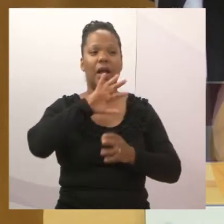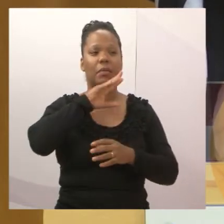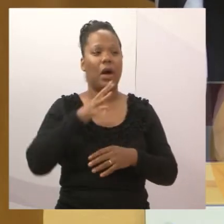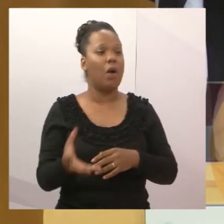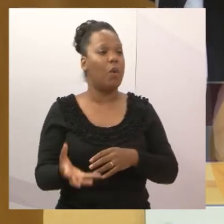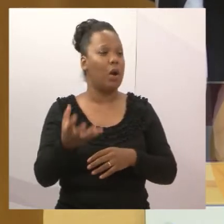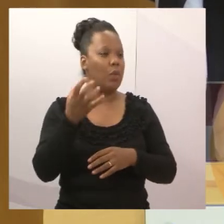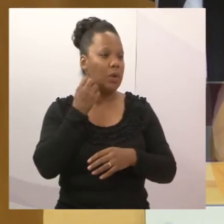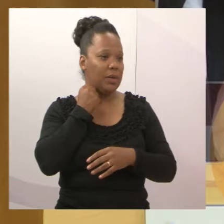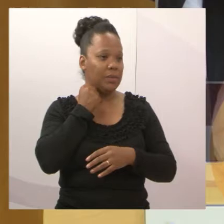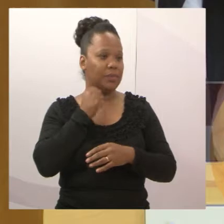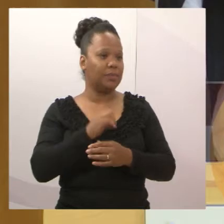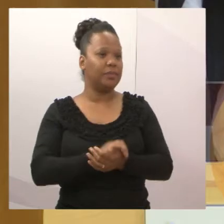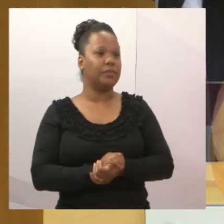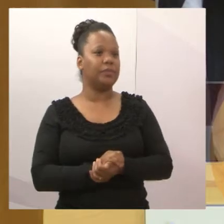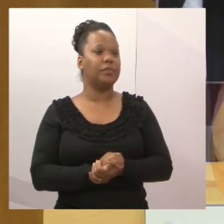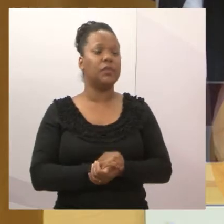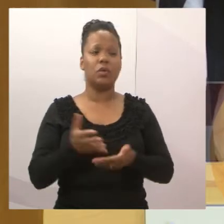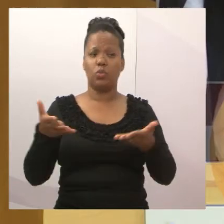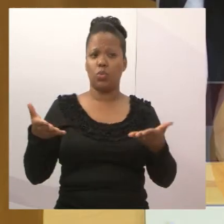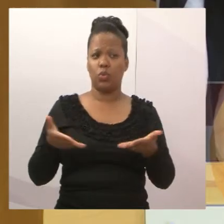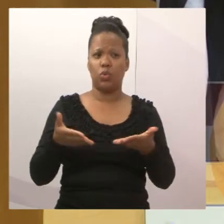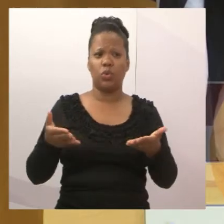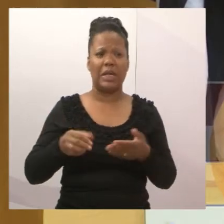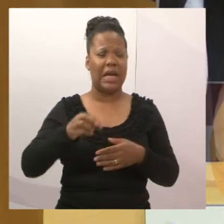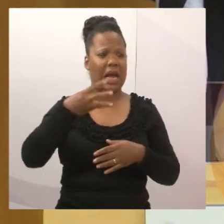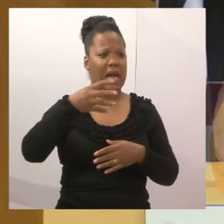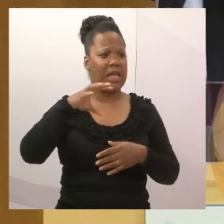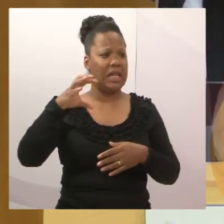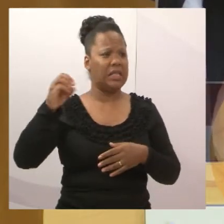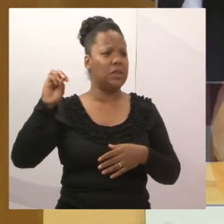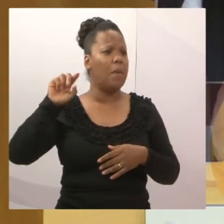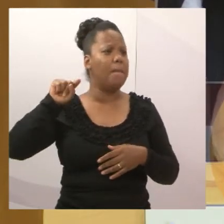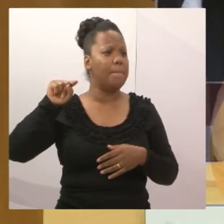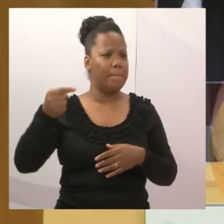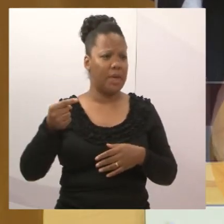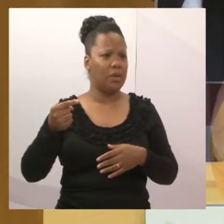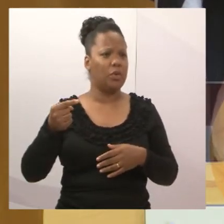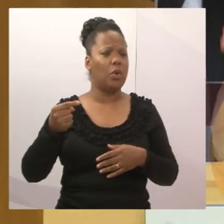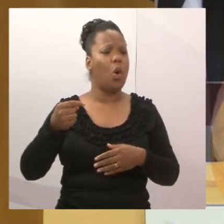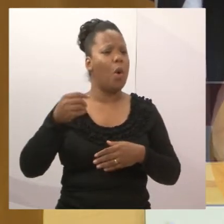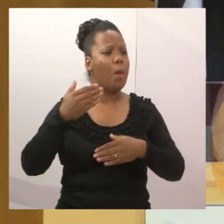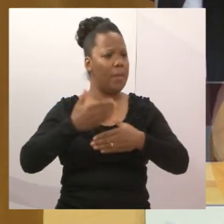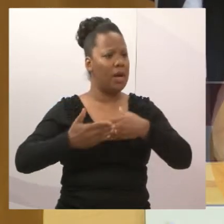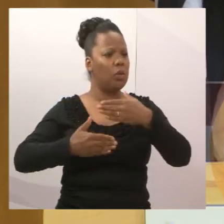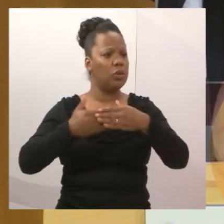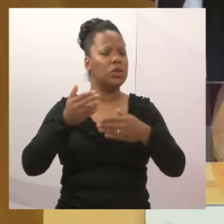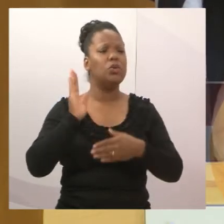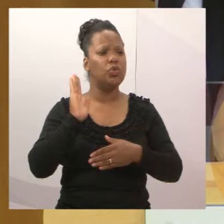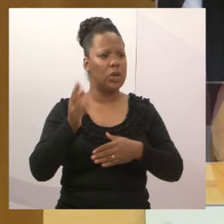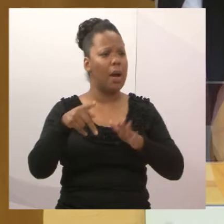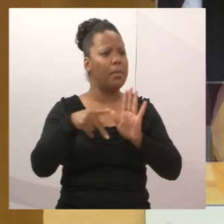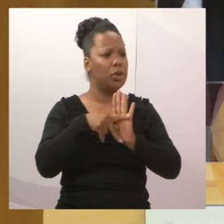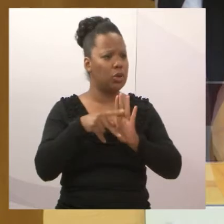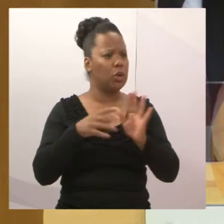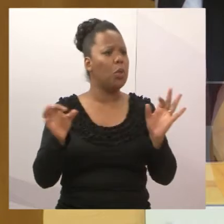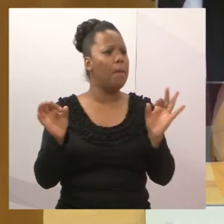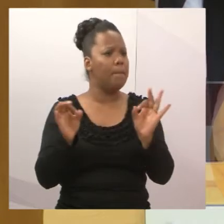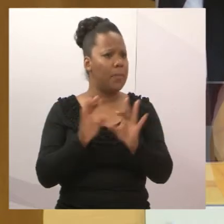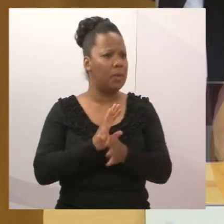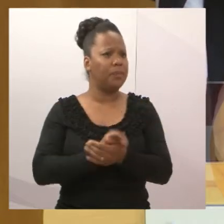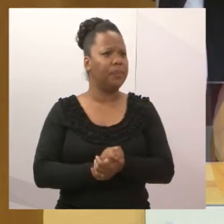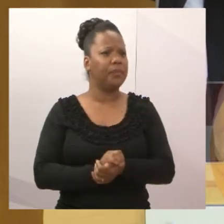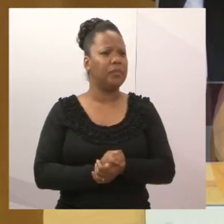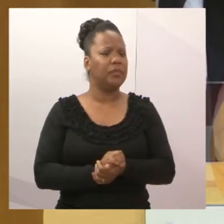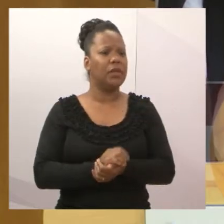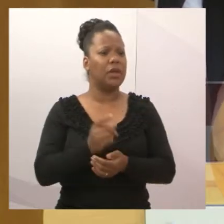construção do Centro de Acolhimento Animal. Hoje, tem 300 mil para construir o centro. Eu já estou com o projeto nas mãos. Eu vou estar mandando